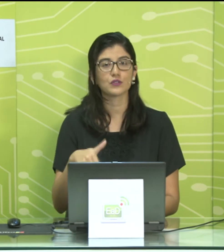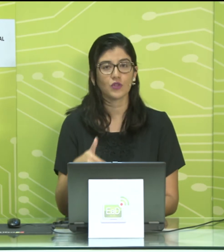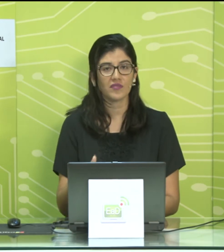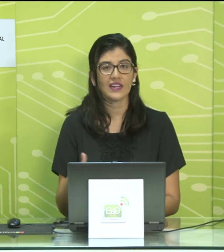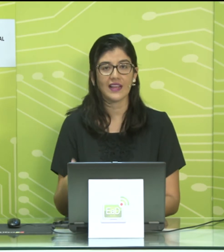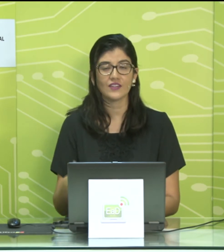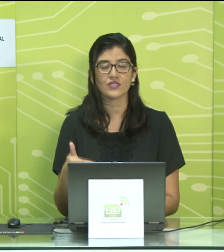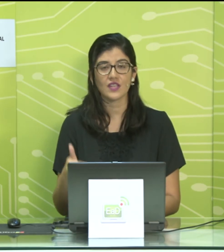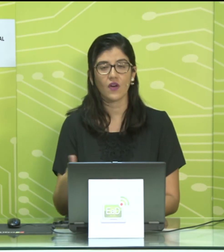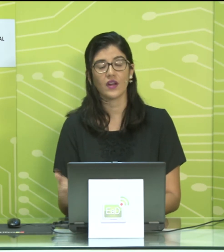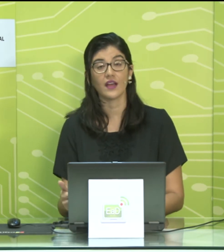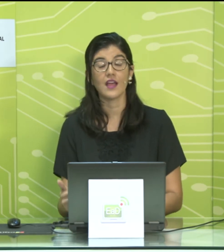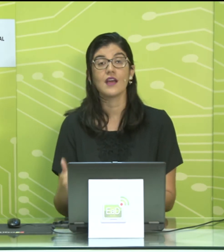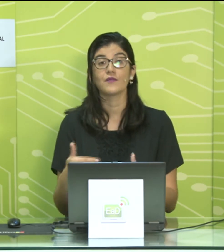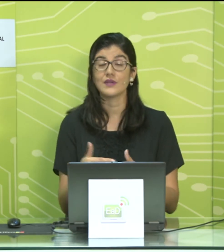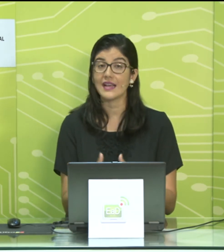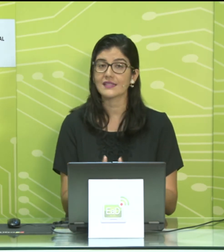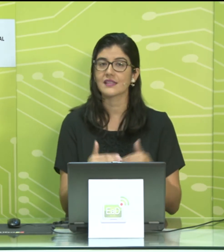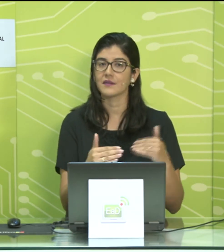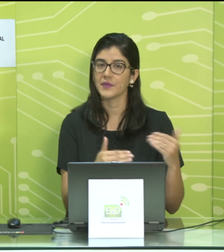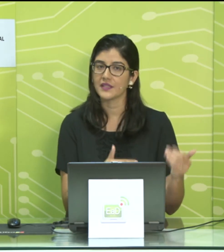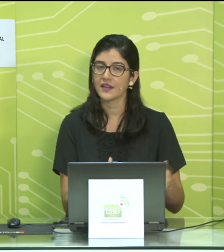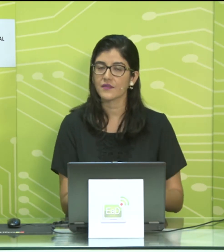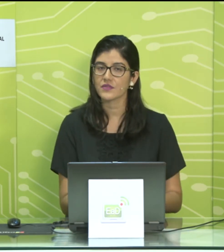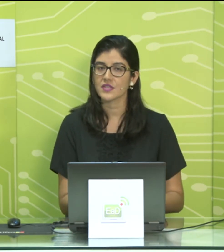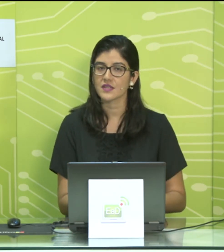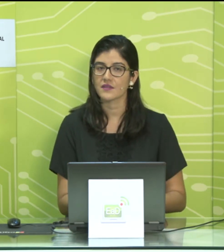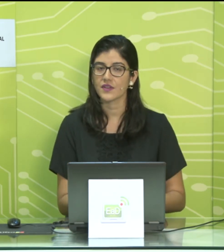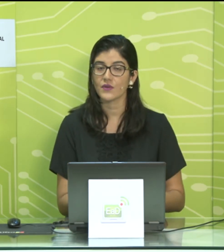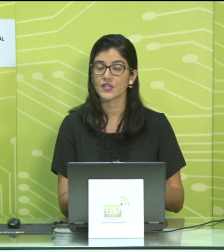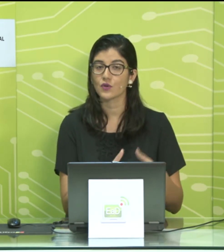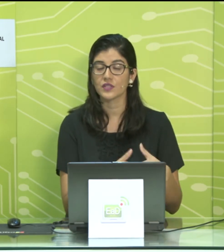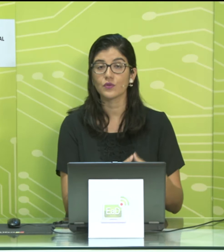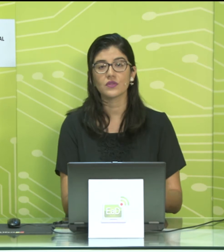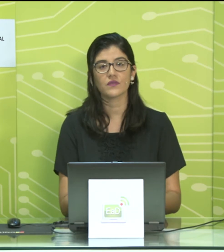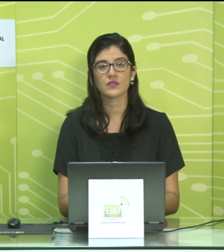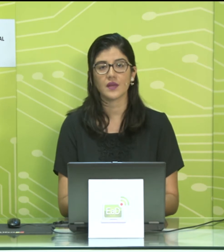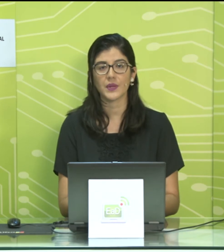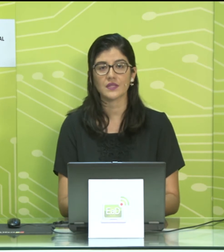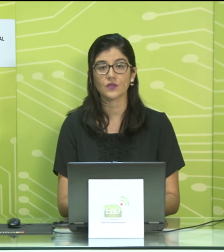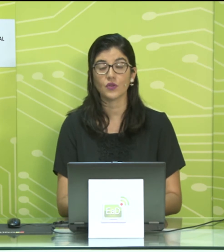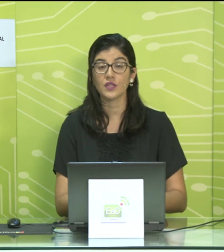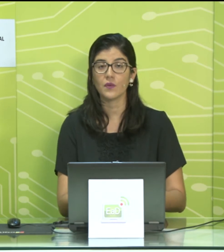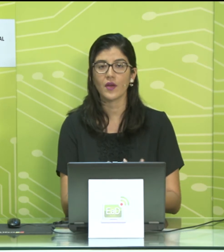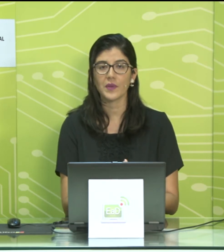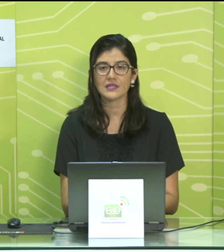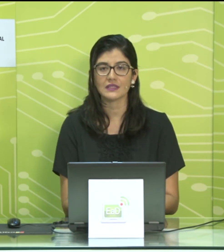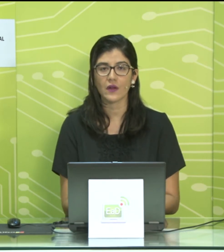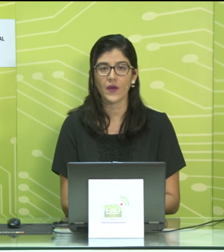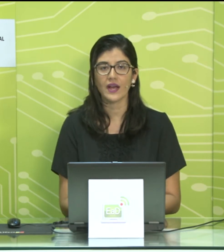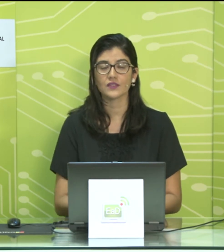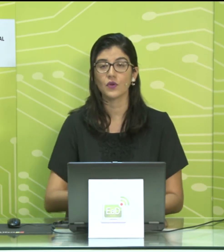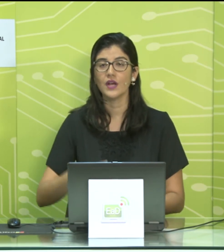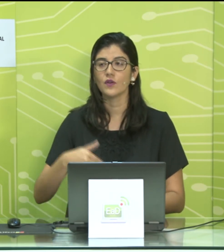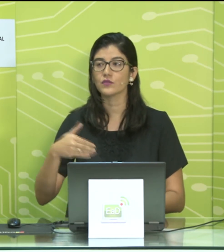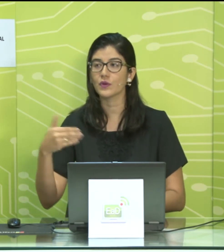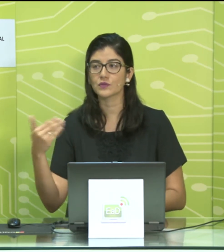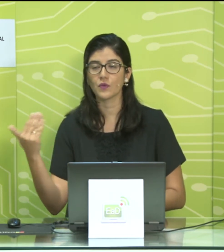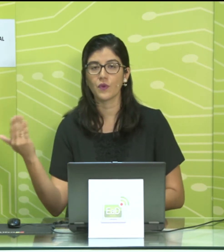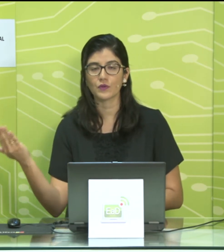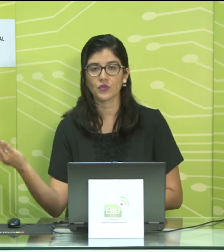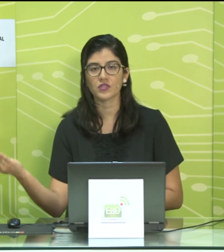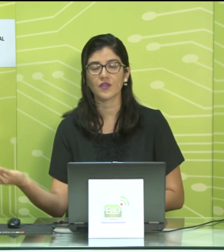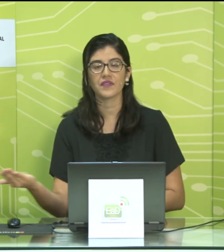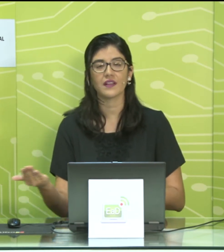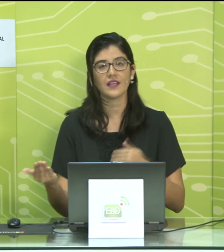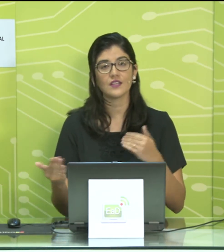O tutor vai lá dizer, olha, essa maneira que você escreveu, esse conteúdo que você apresentou não é o mais adequado,